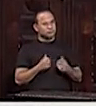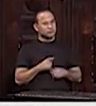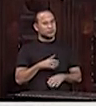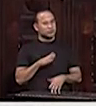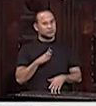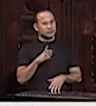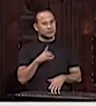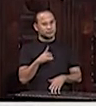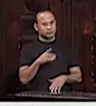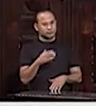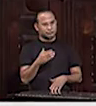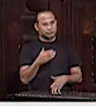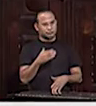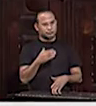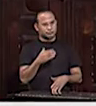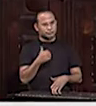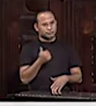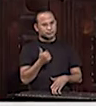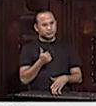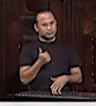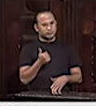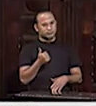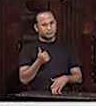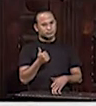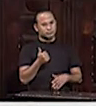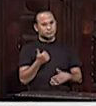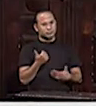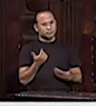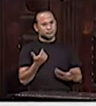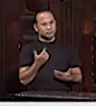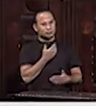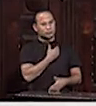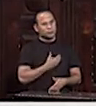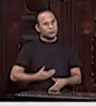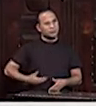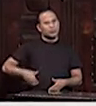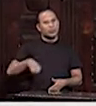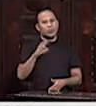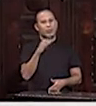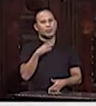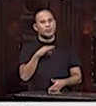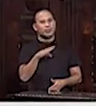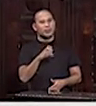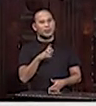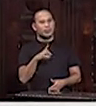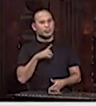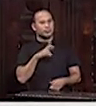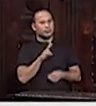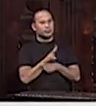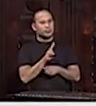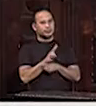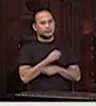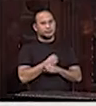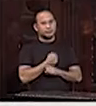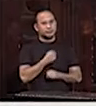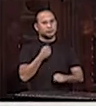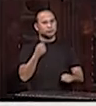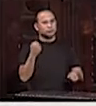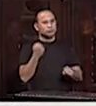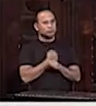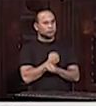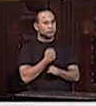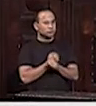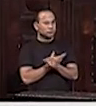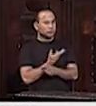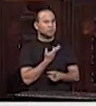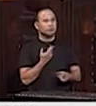já vinha desde o primeiro governo Cabral, a partir de diversos empréstimos, grandes obras e